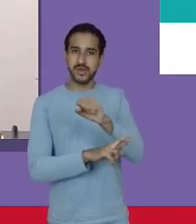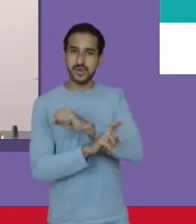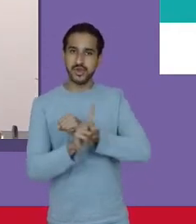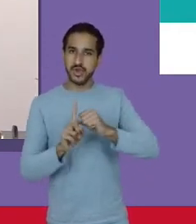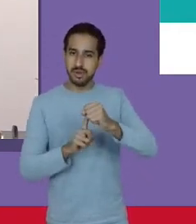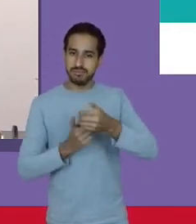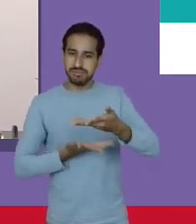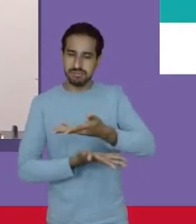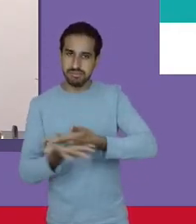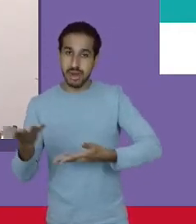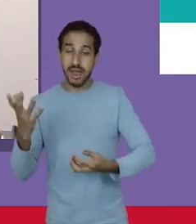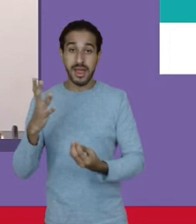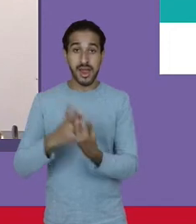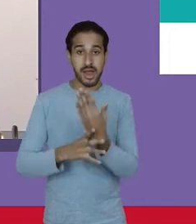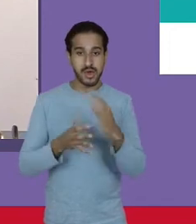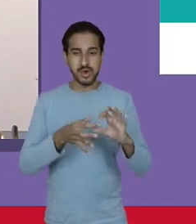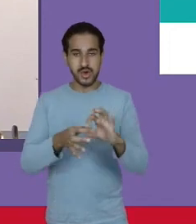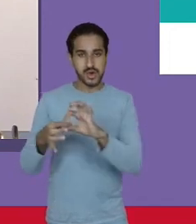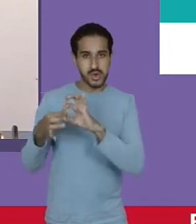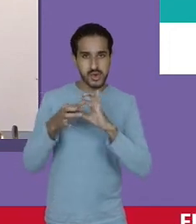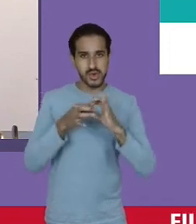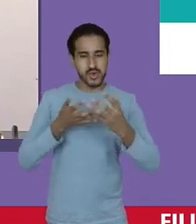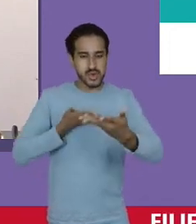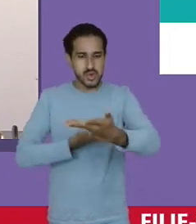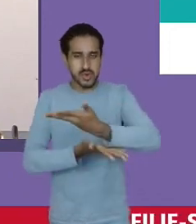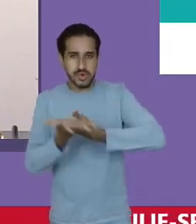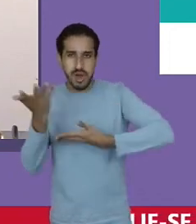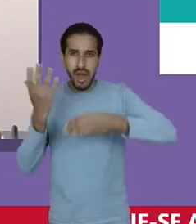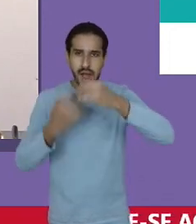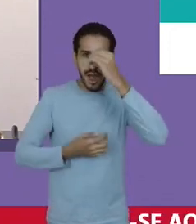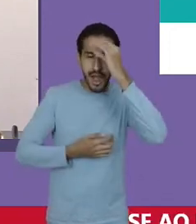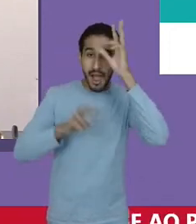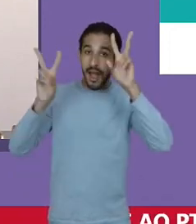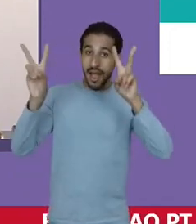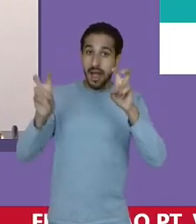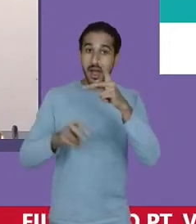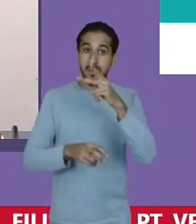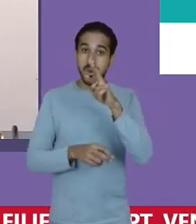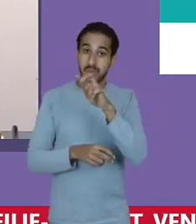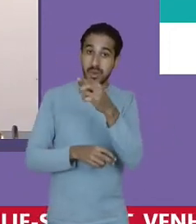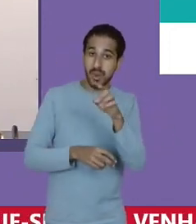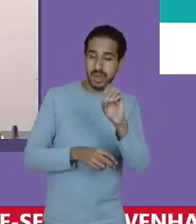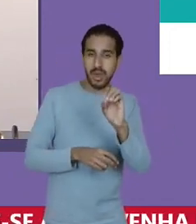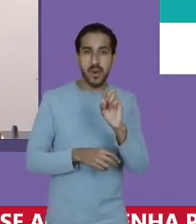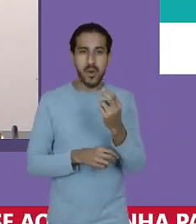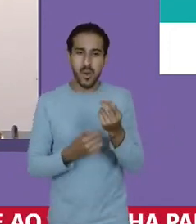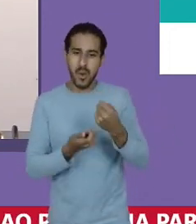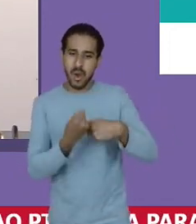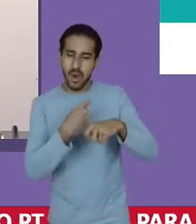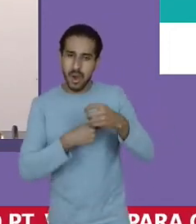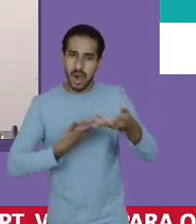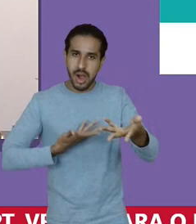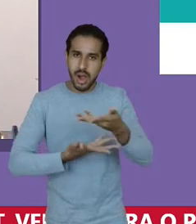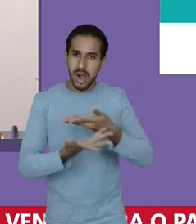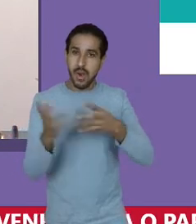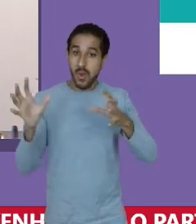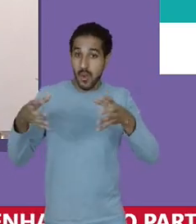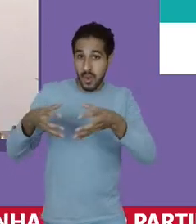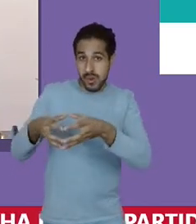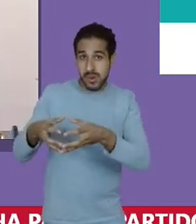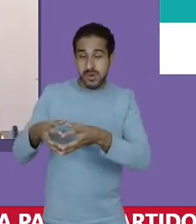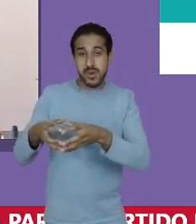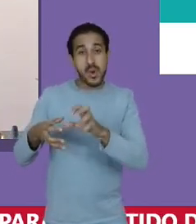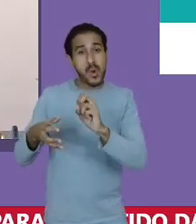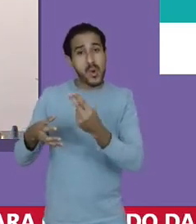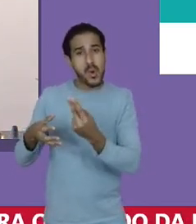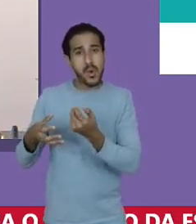associativismo. Produzir conjuntamente, partilhar os saberes sobre a produção, ou comercializar coletivamente,